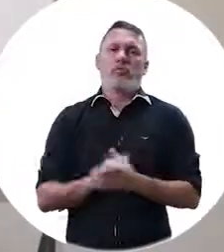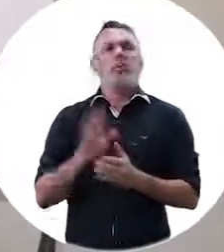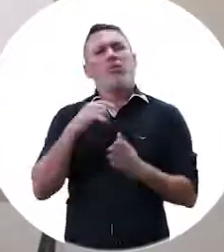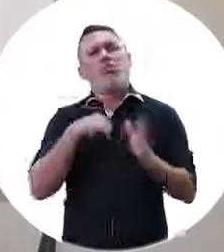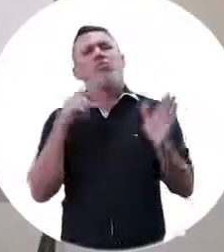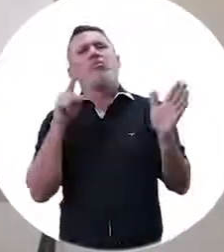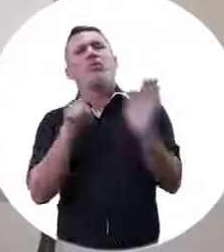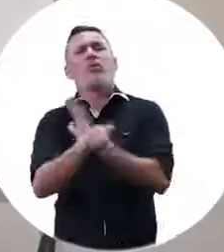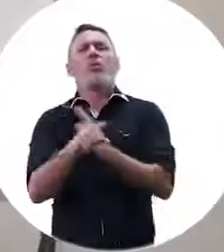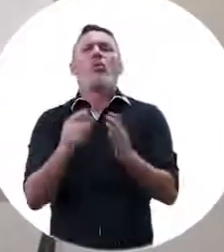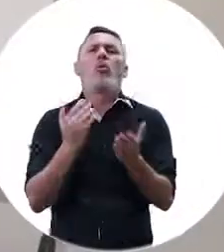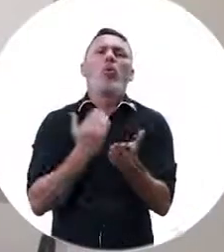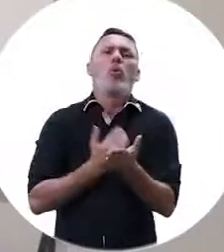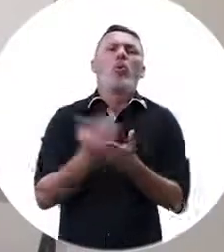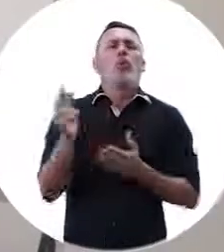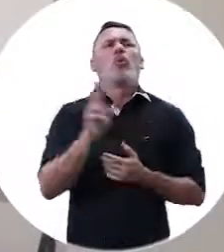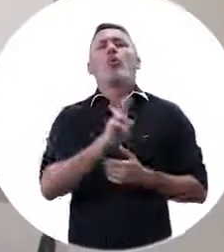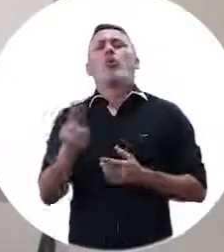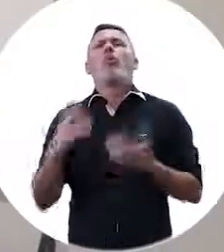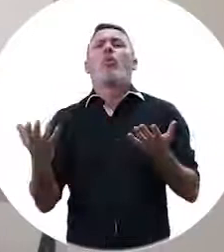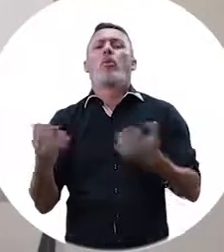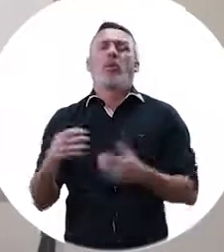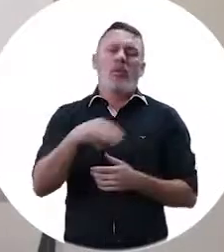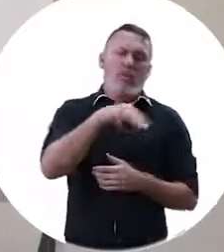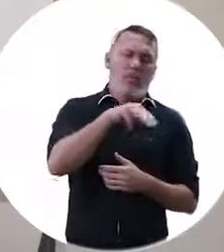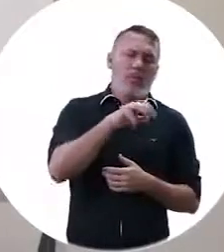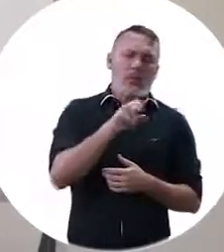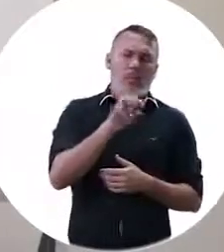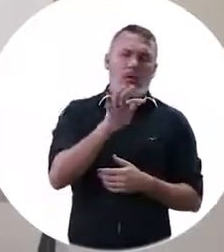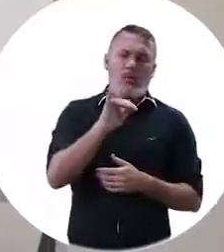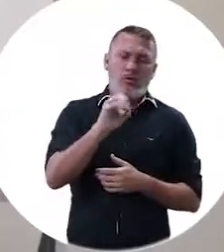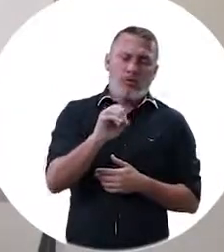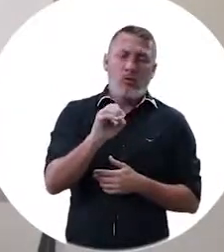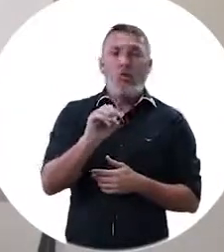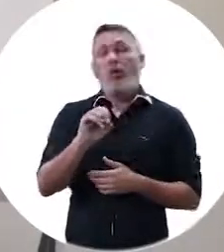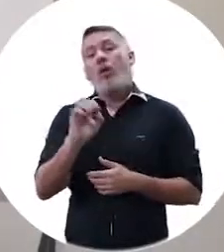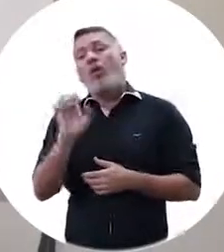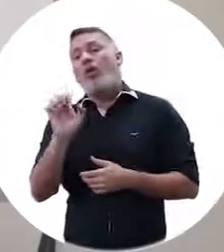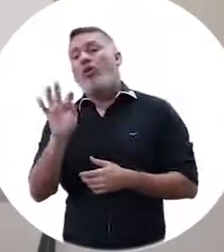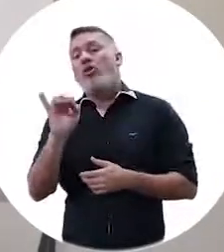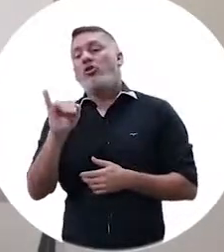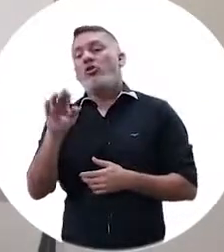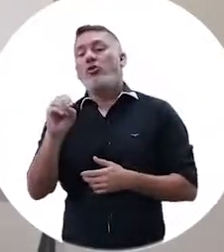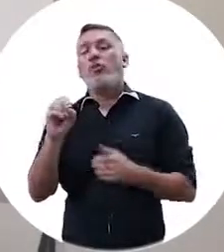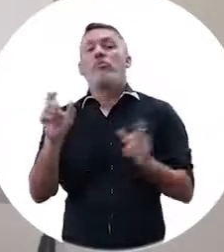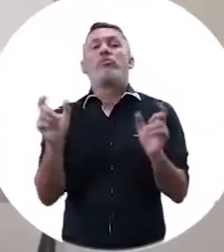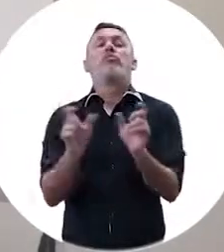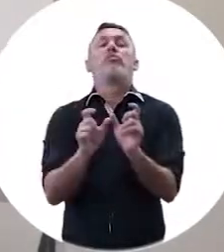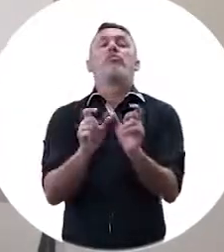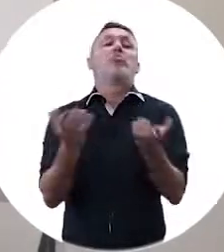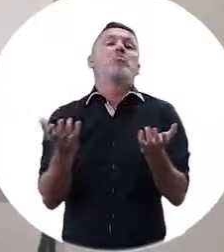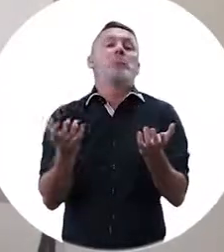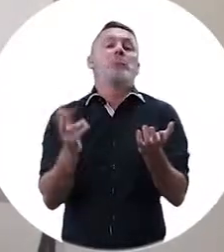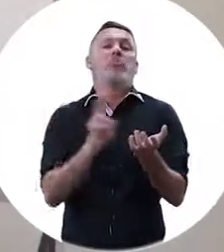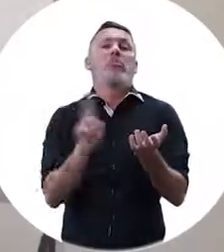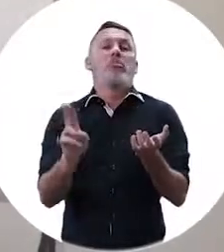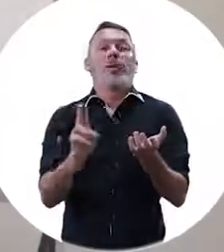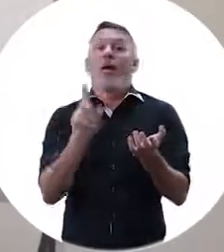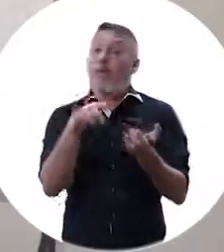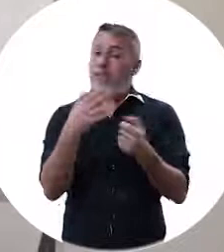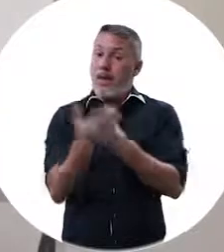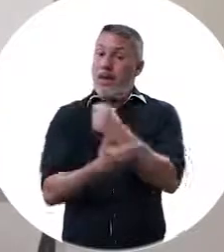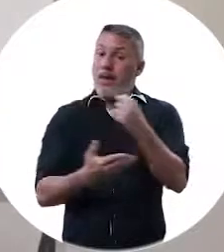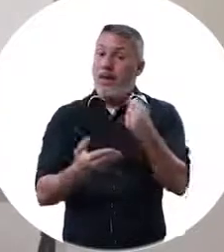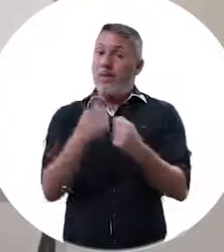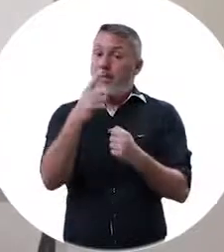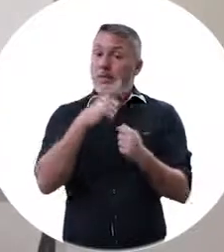eu te pergunto, começo com qual nome? Metil ou etil? Uma regra básica na nomenclatura de